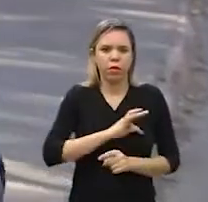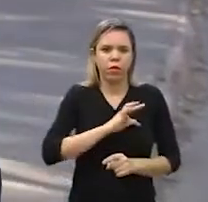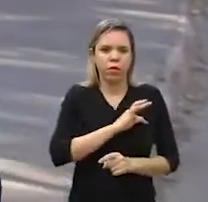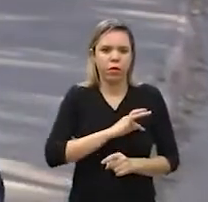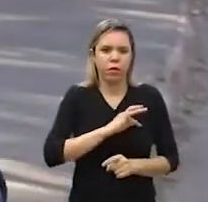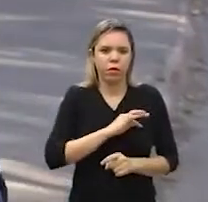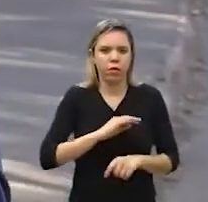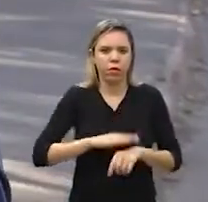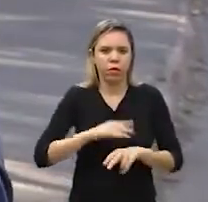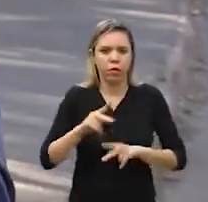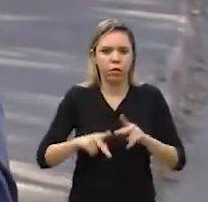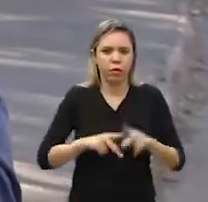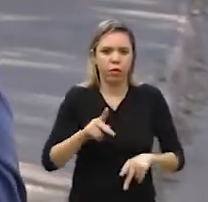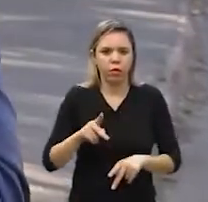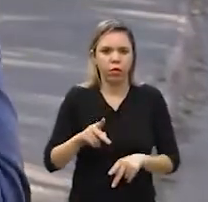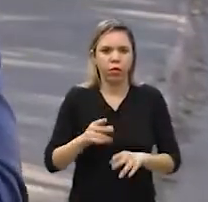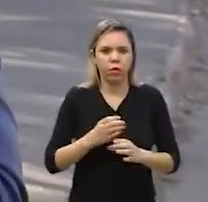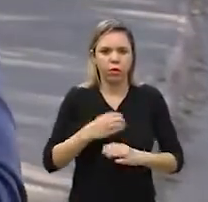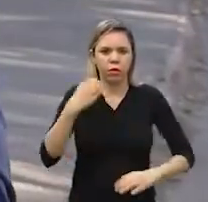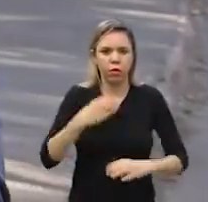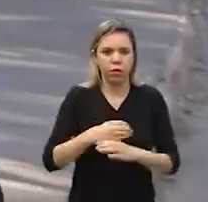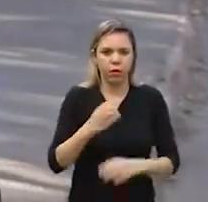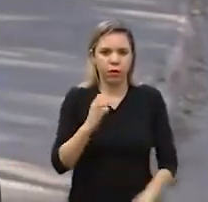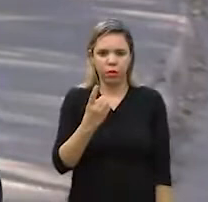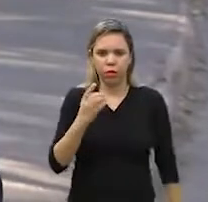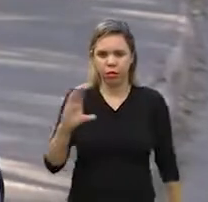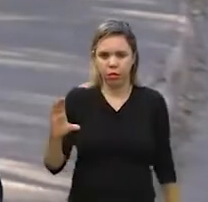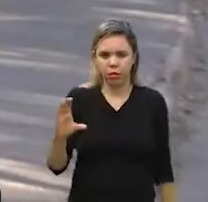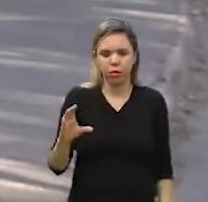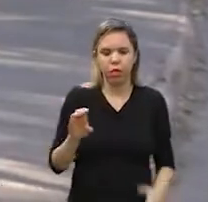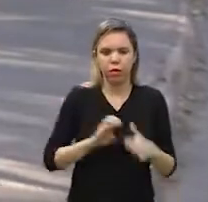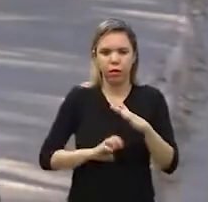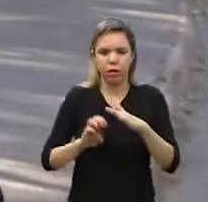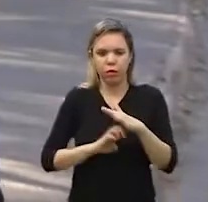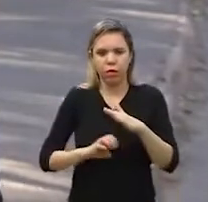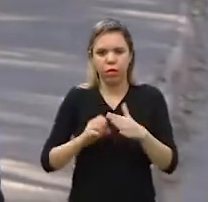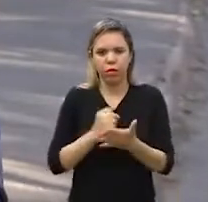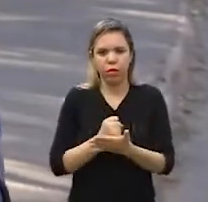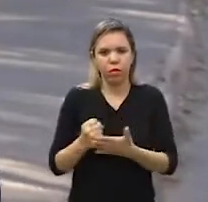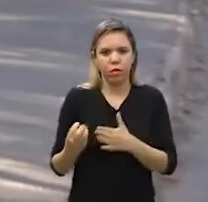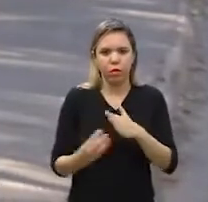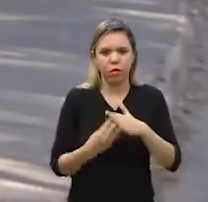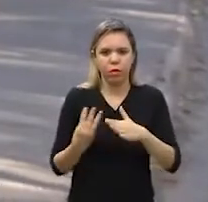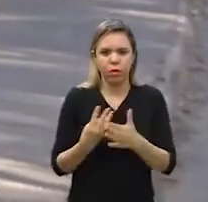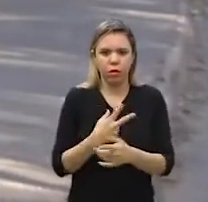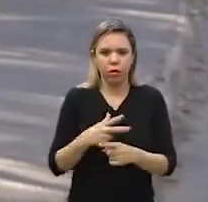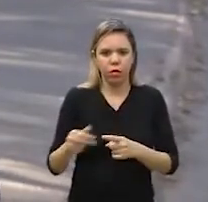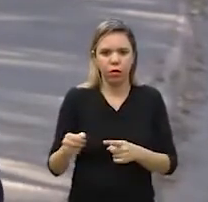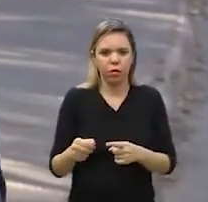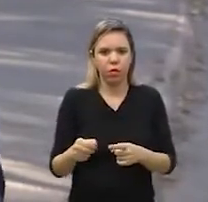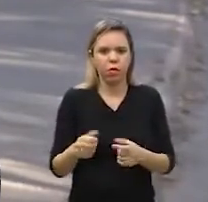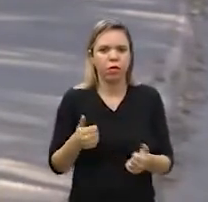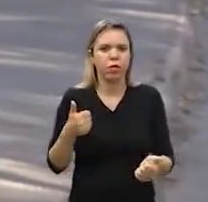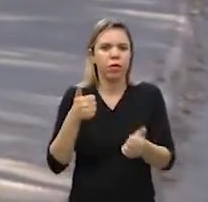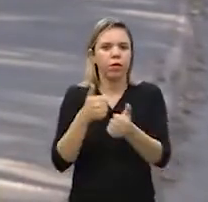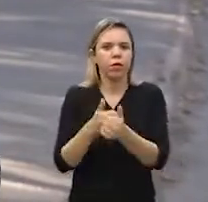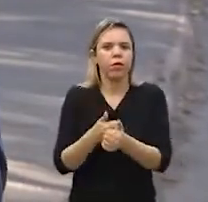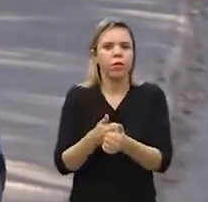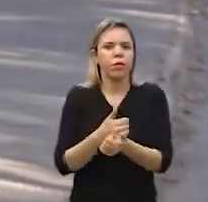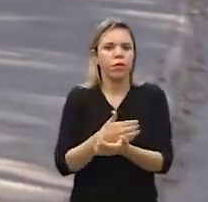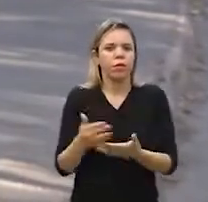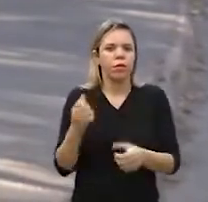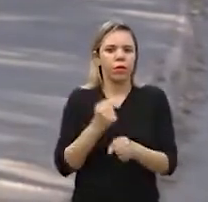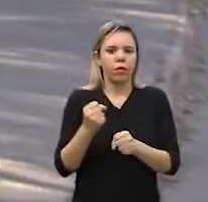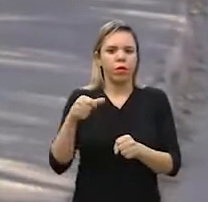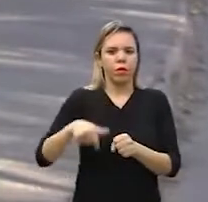uma reunião técnica entre os atores né que seriam os engenheiros da ideia que os engenheiros da empresa que foi que ganhou a licitação e em